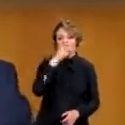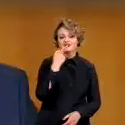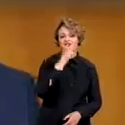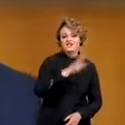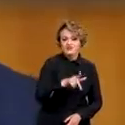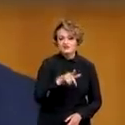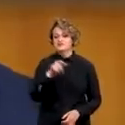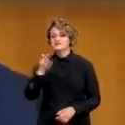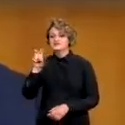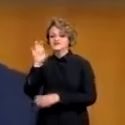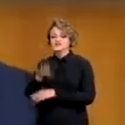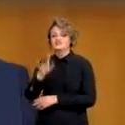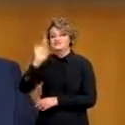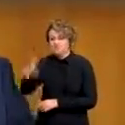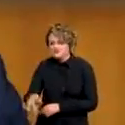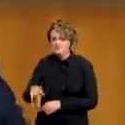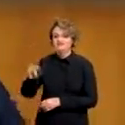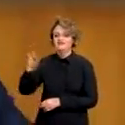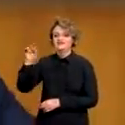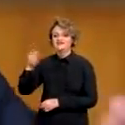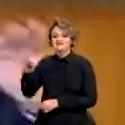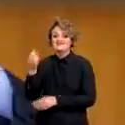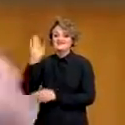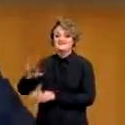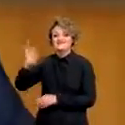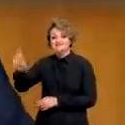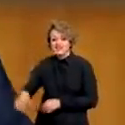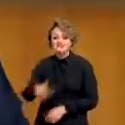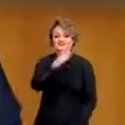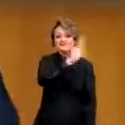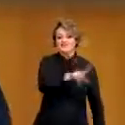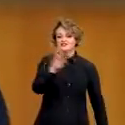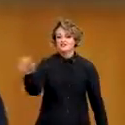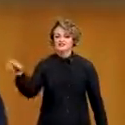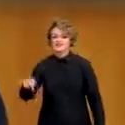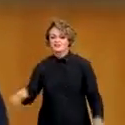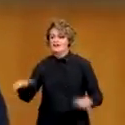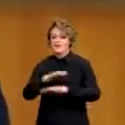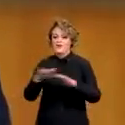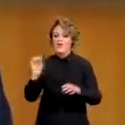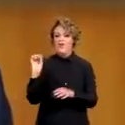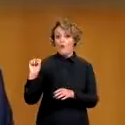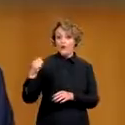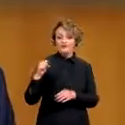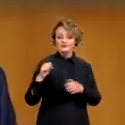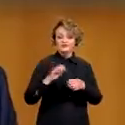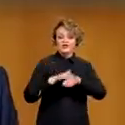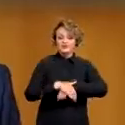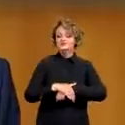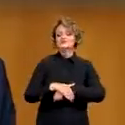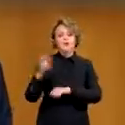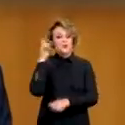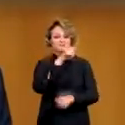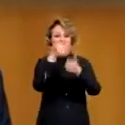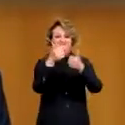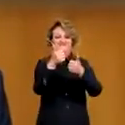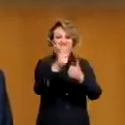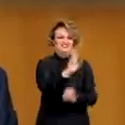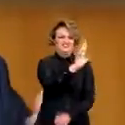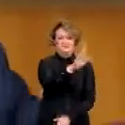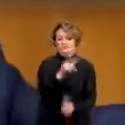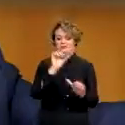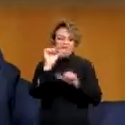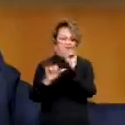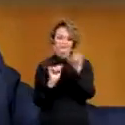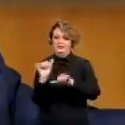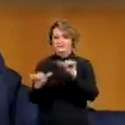outra, 5 horas da tarde fala outra, 6 horas está todo mundo derrotado, 8 horas está todo mundo vitorioso. É o que acontece de vez em